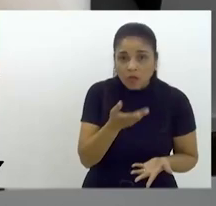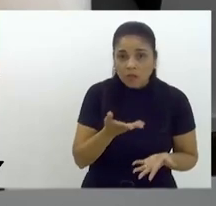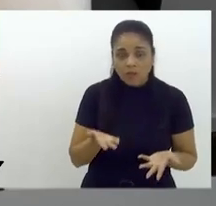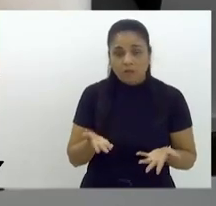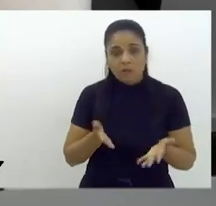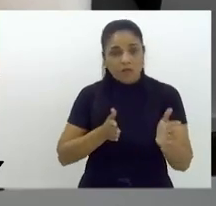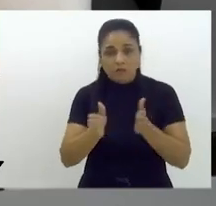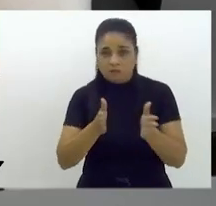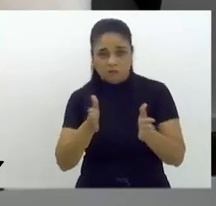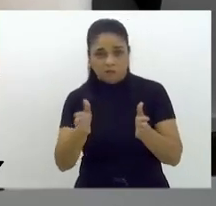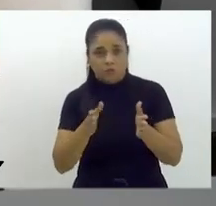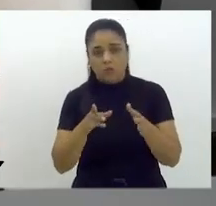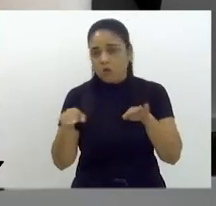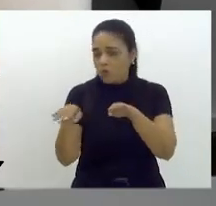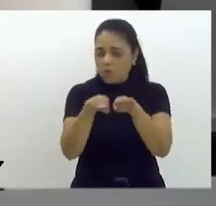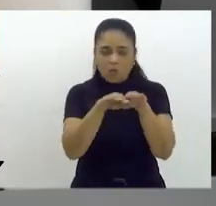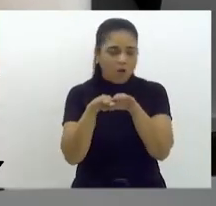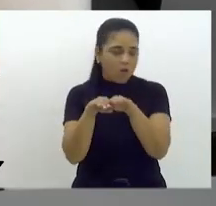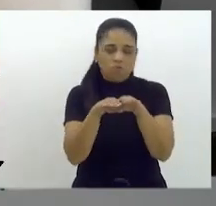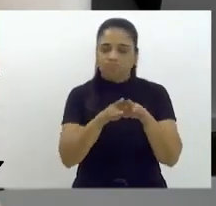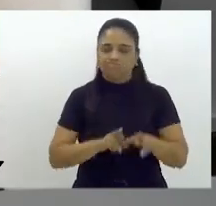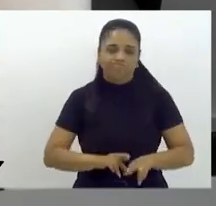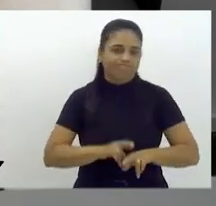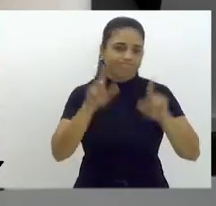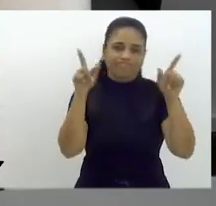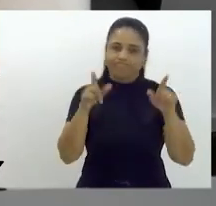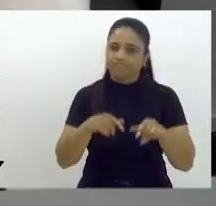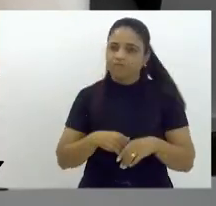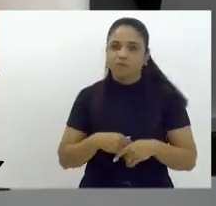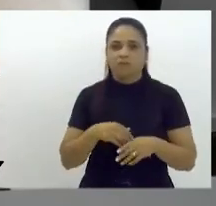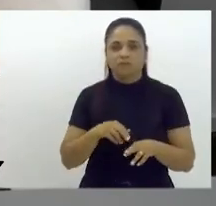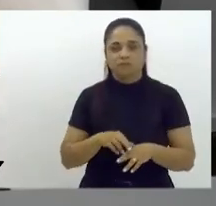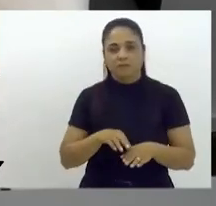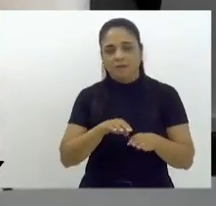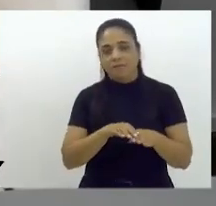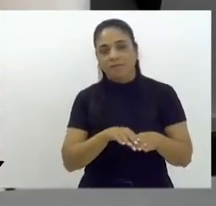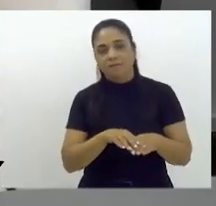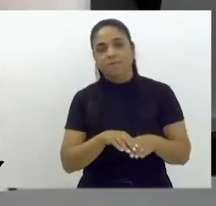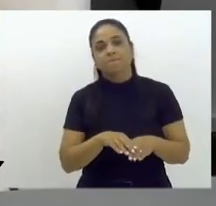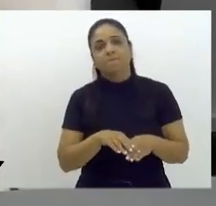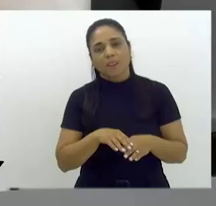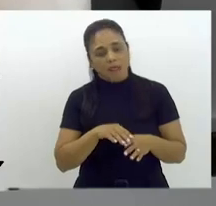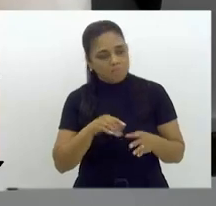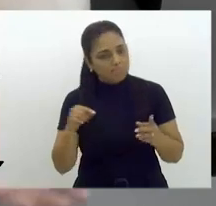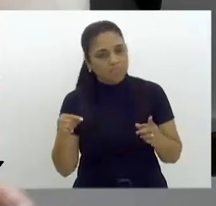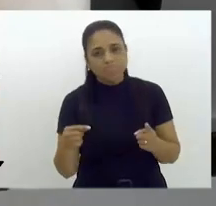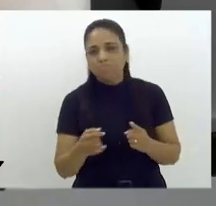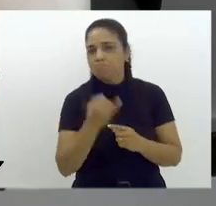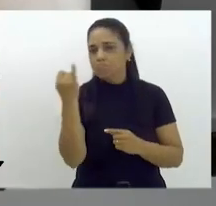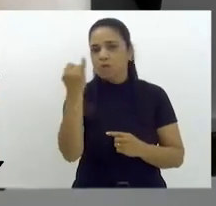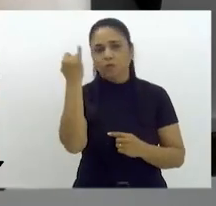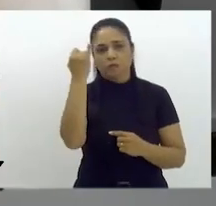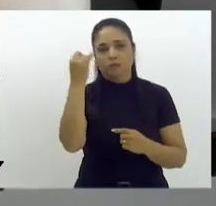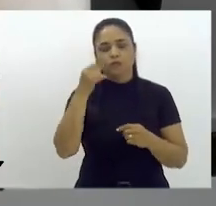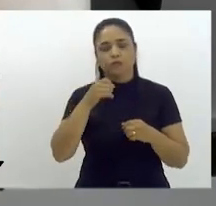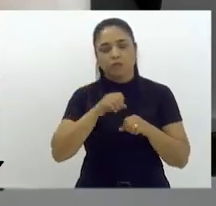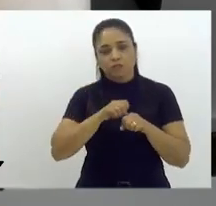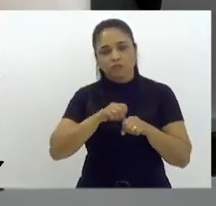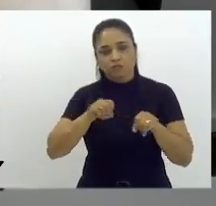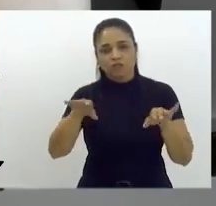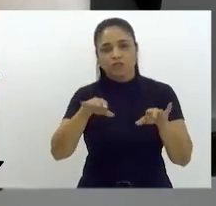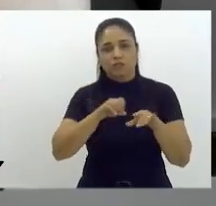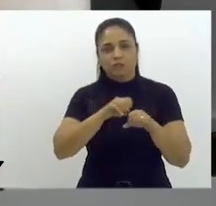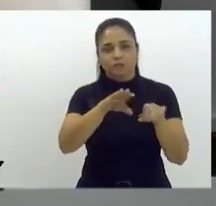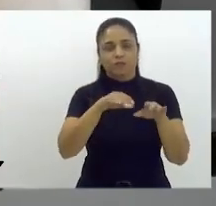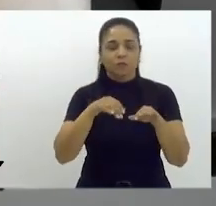um acesso igual não é e isso é um ponto muito importante realmente essa essa a distribuição desse serviço realmente